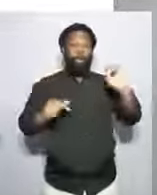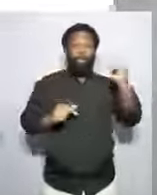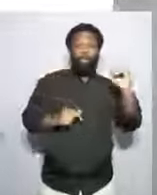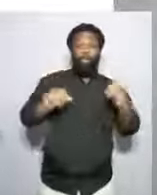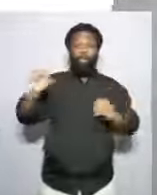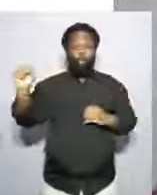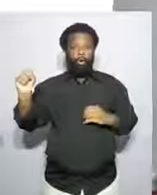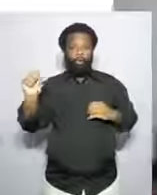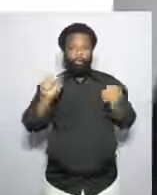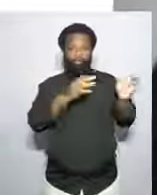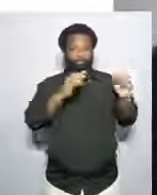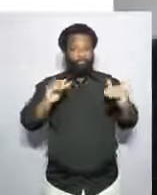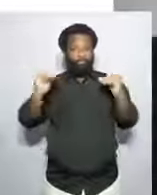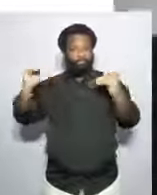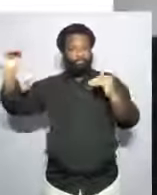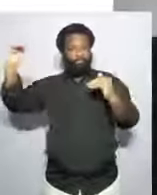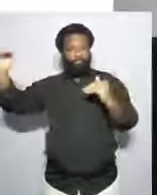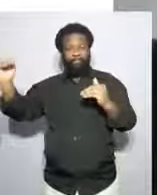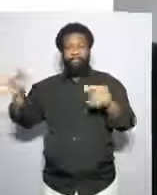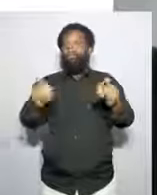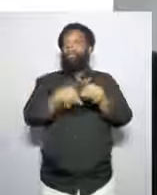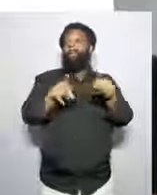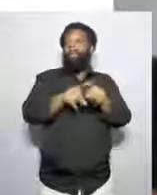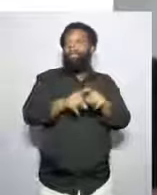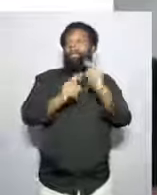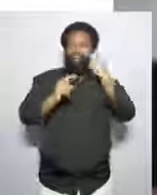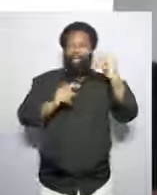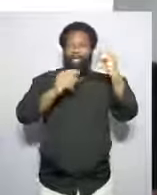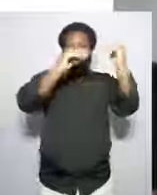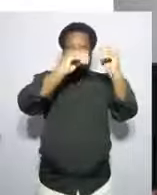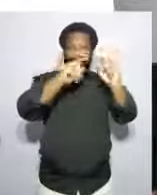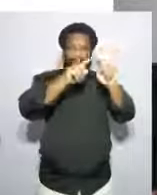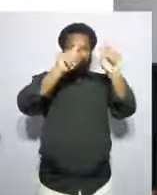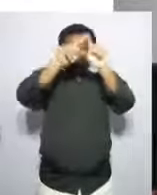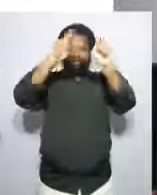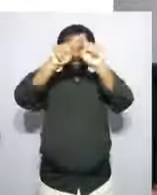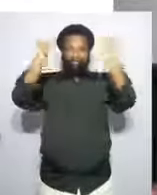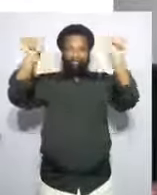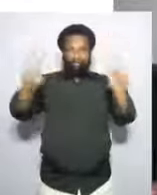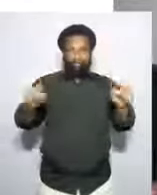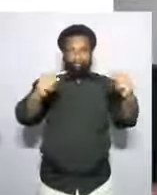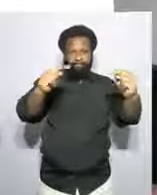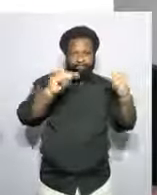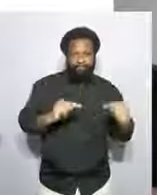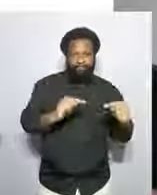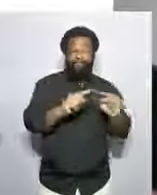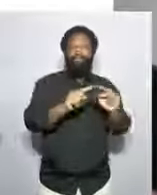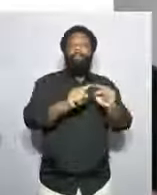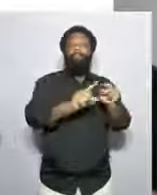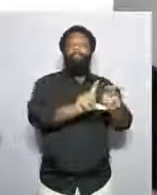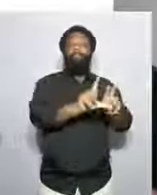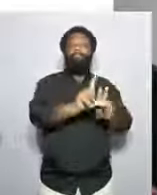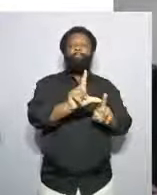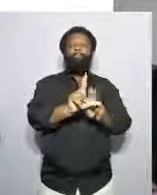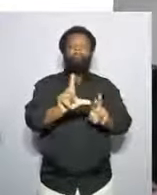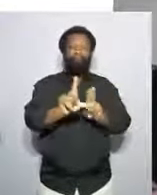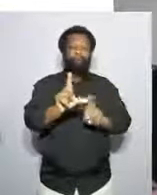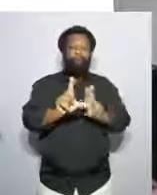e assim por diante. Além disso, embaixo das tabelas periódicas aparece uma legenda.